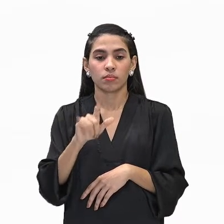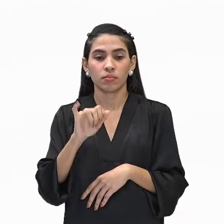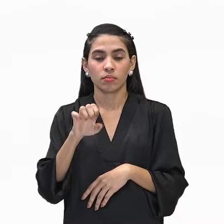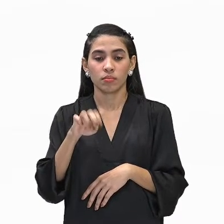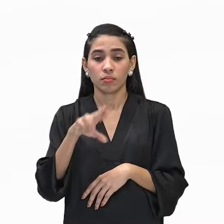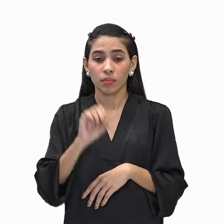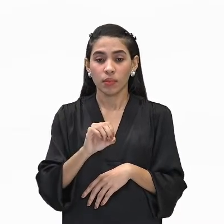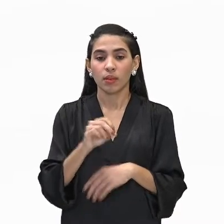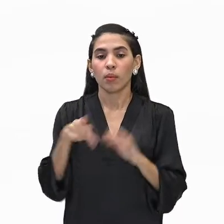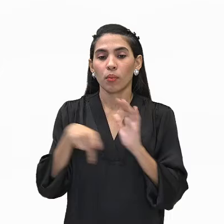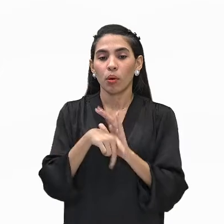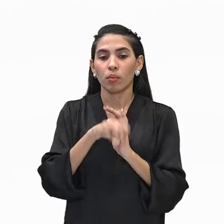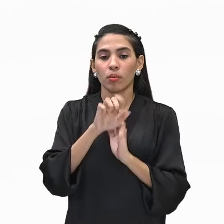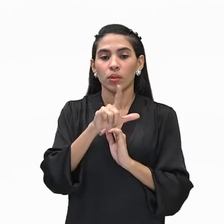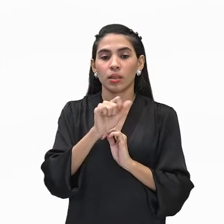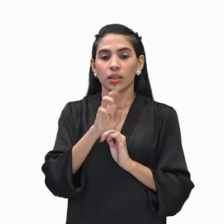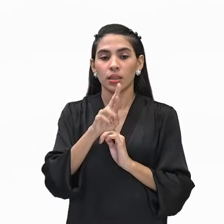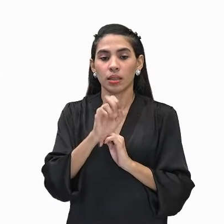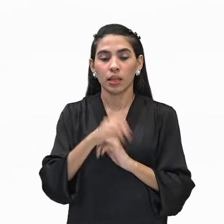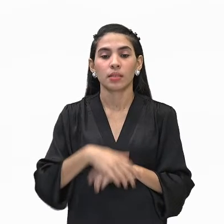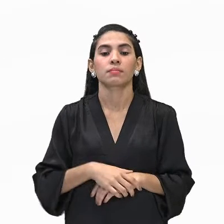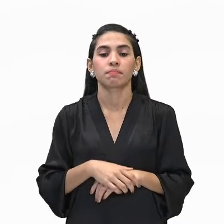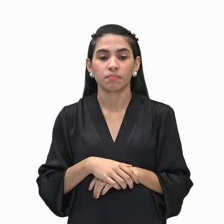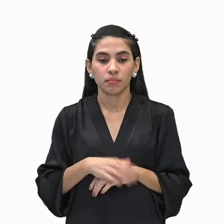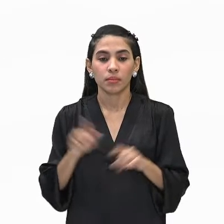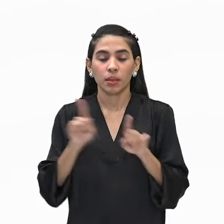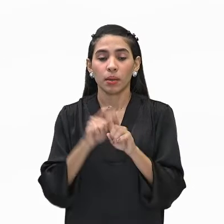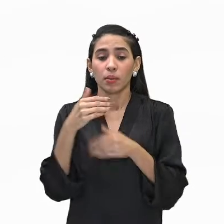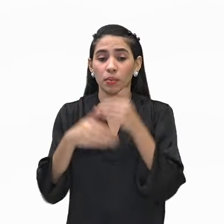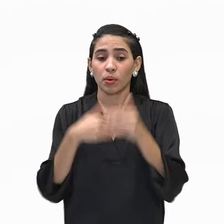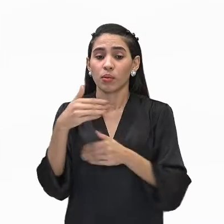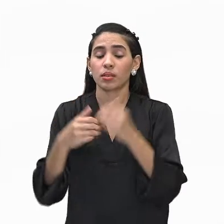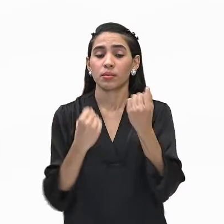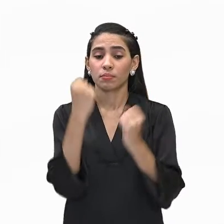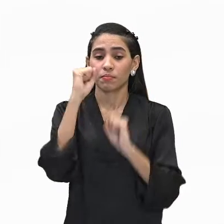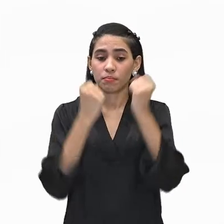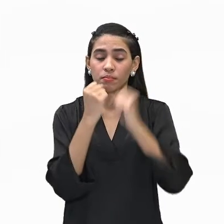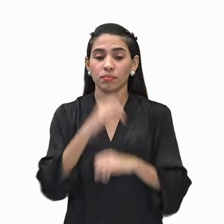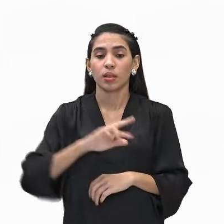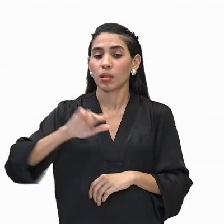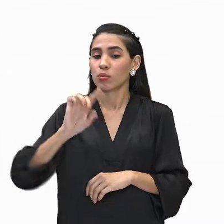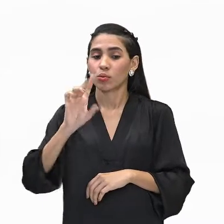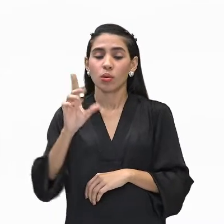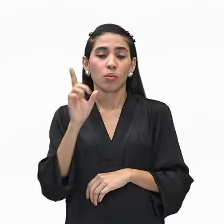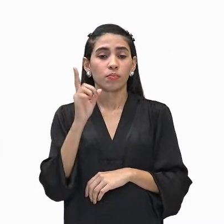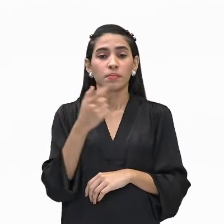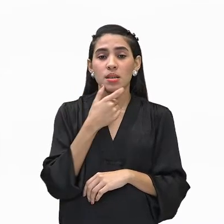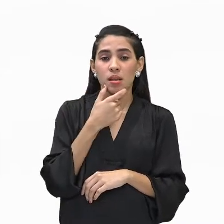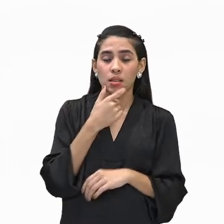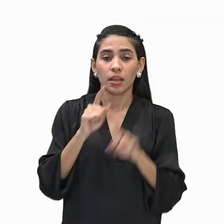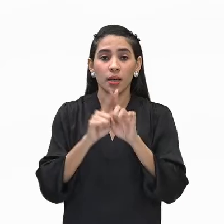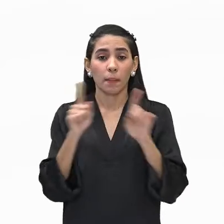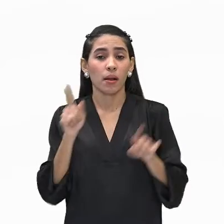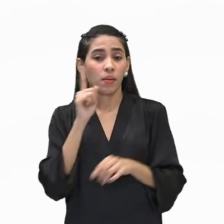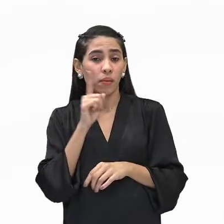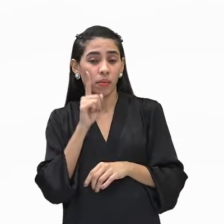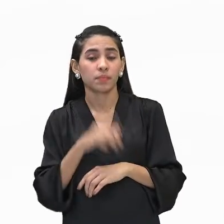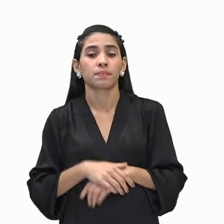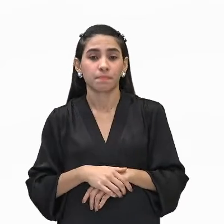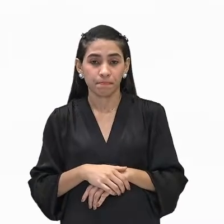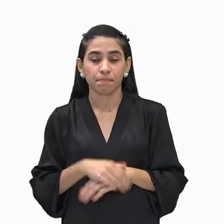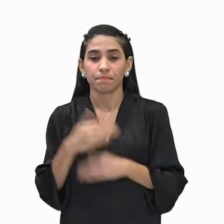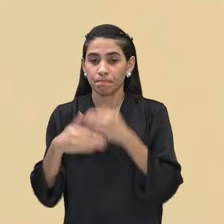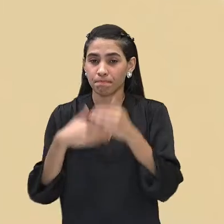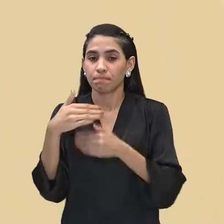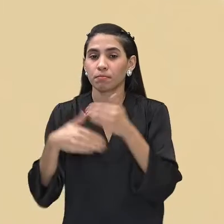dos carros e motocicletas produzidos pela Inglaterra no processo de industrialização. Não só na Inglaterra, como também nos Estados Unidos, que passou